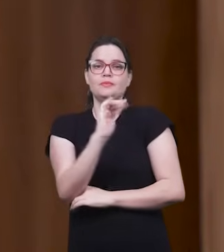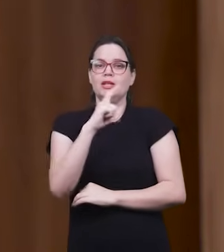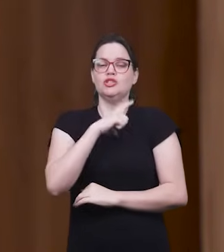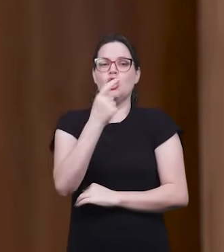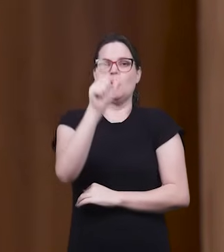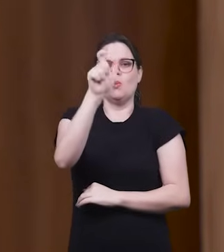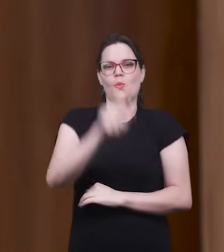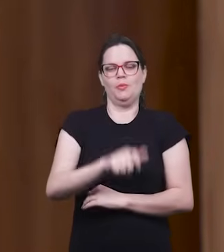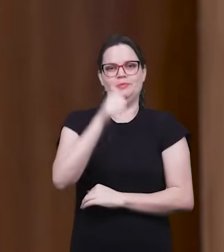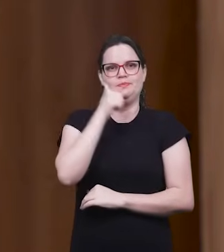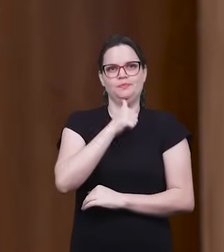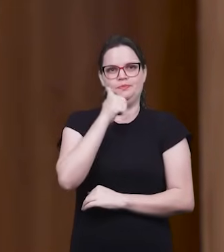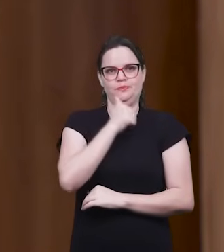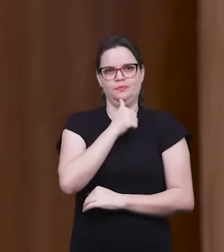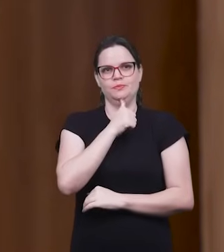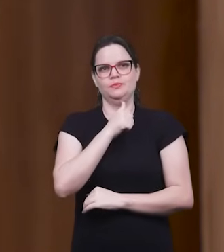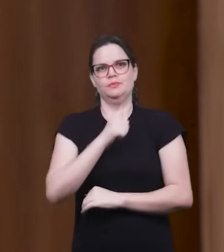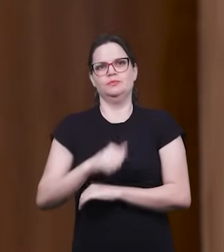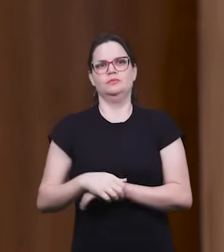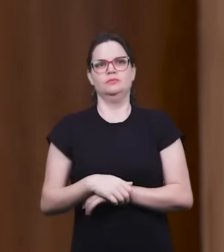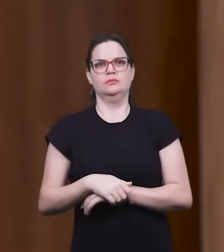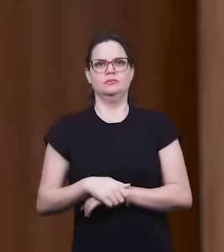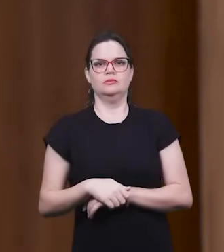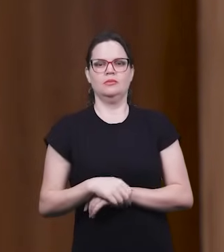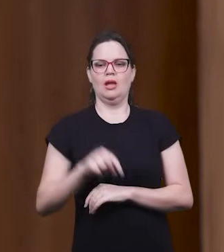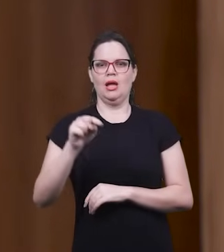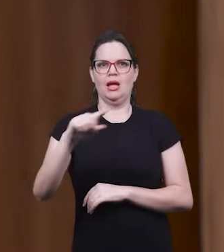e ela tinha um fecho assim de